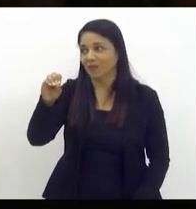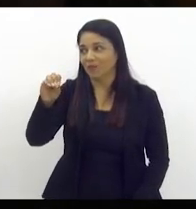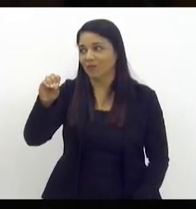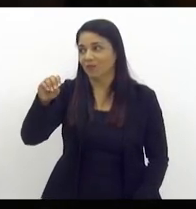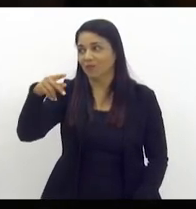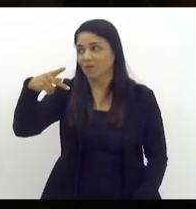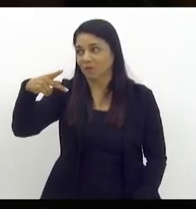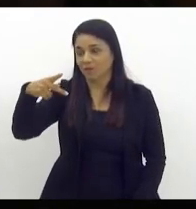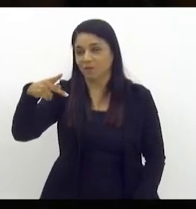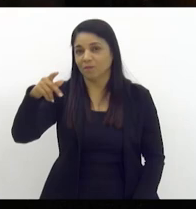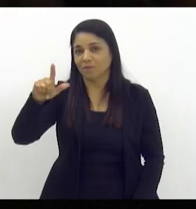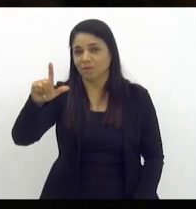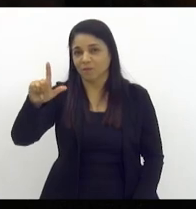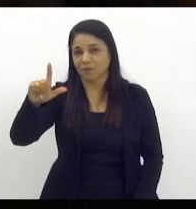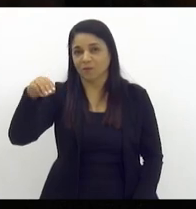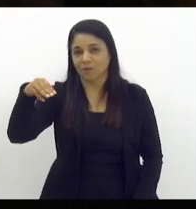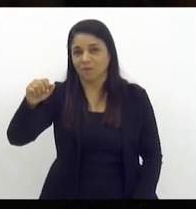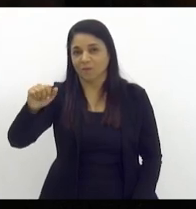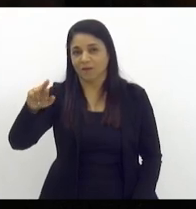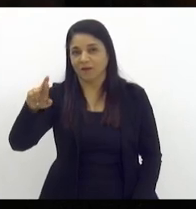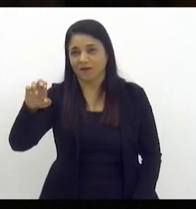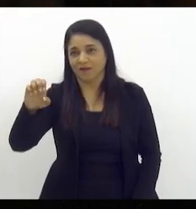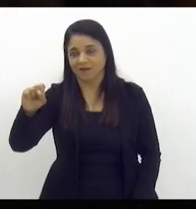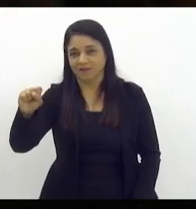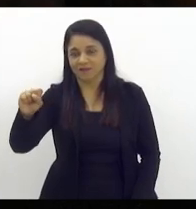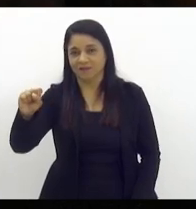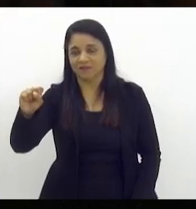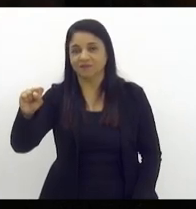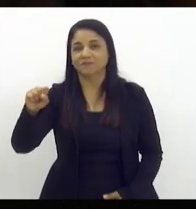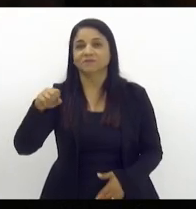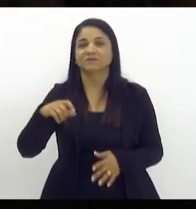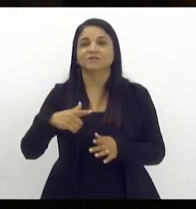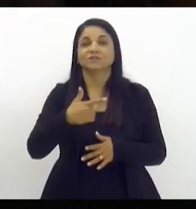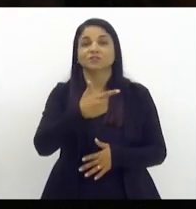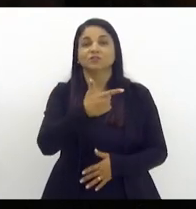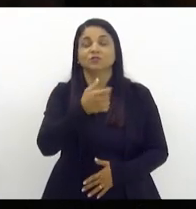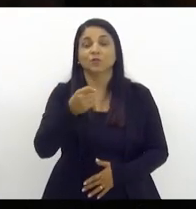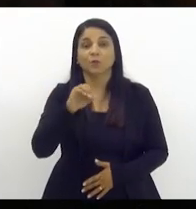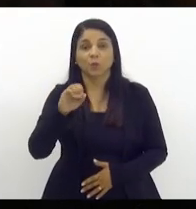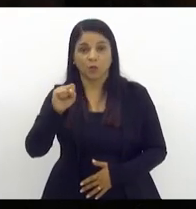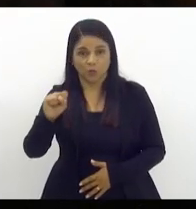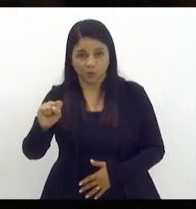do PL 1625-A de 2008.